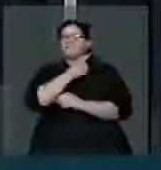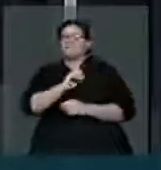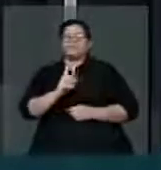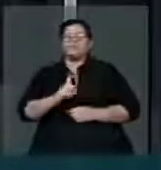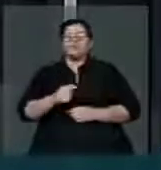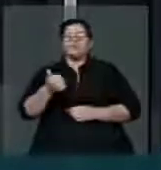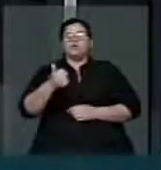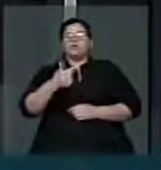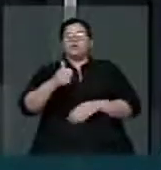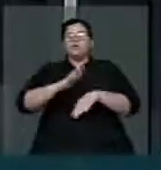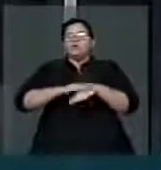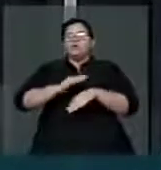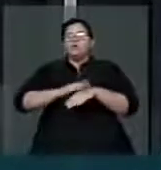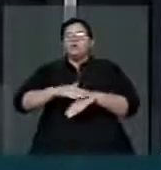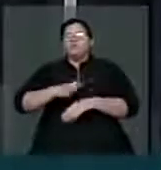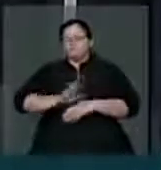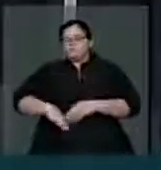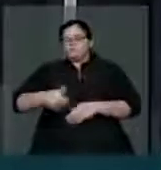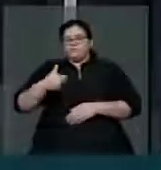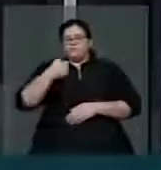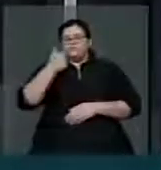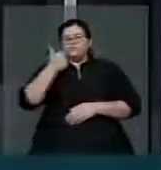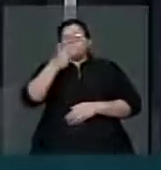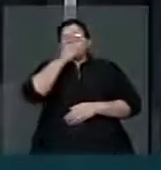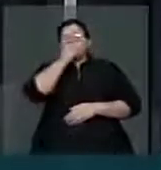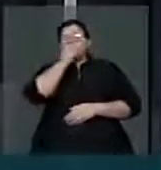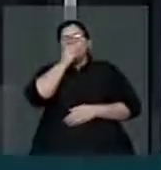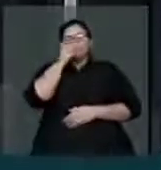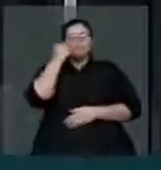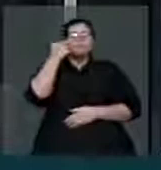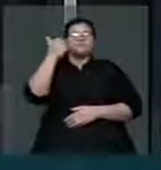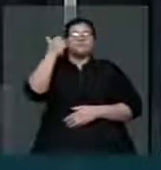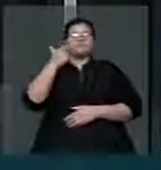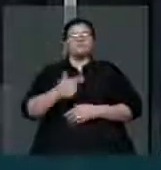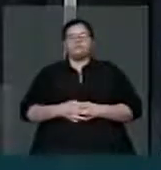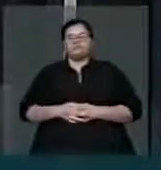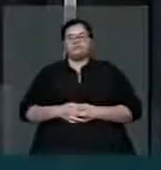eles uma criança de apenas 12 anos, ferida no olho.